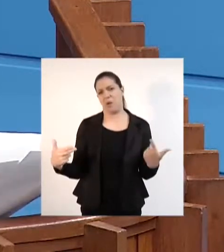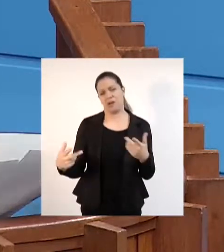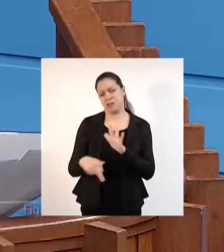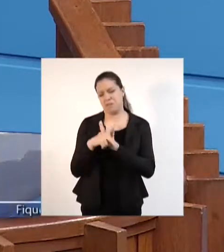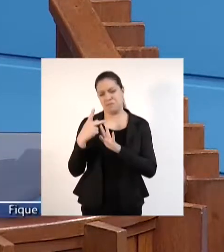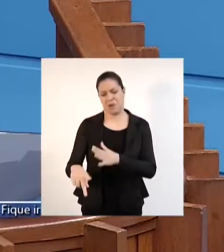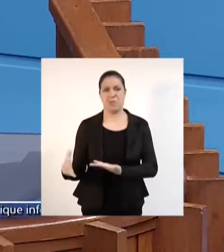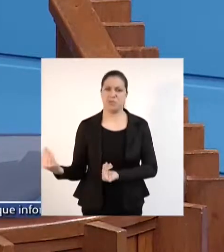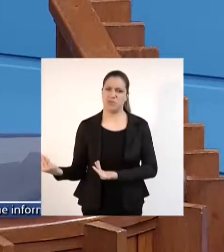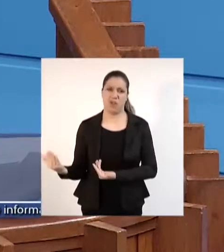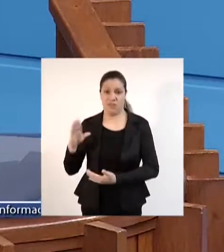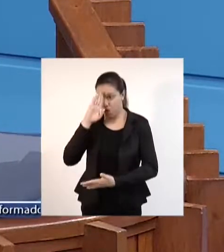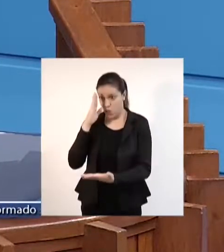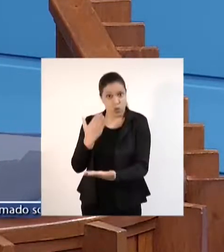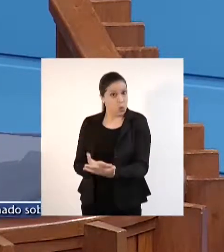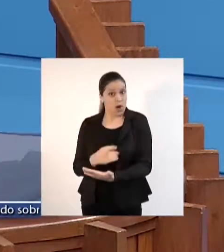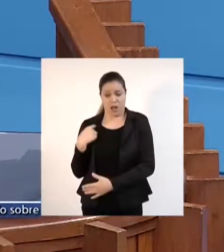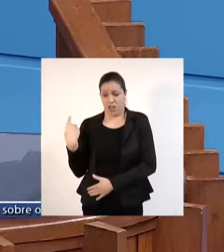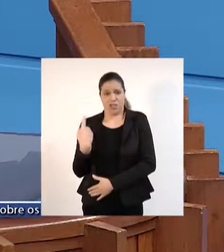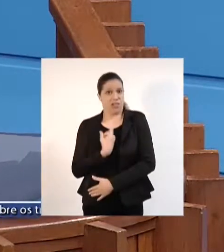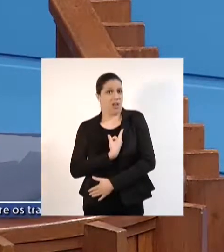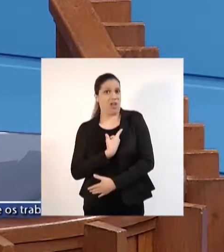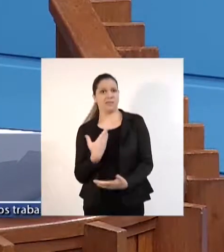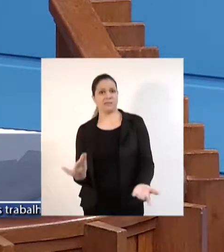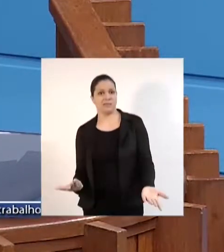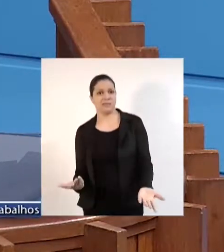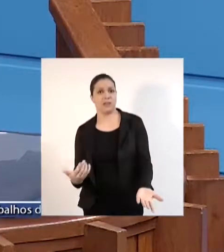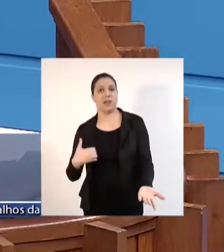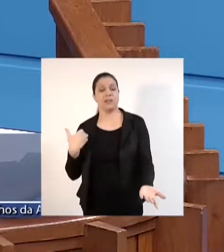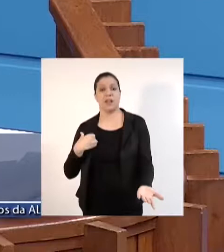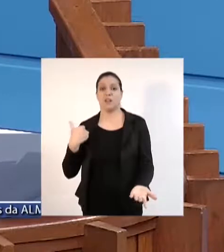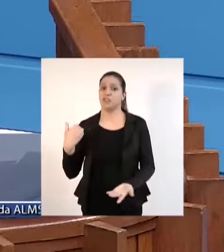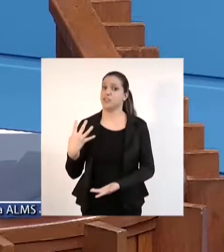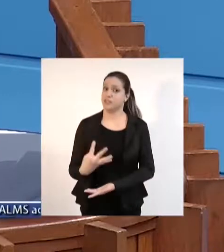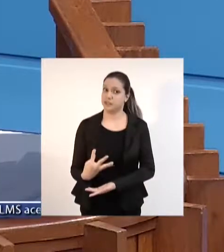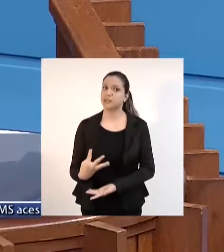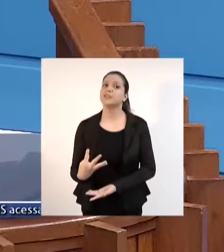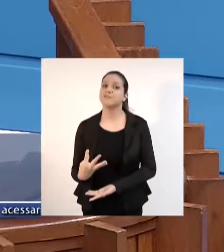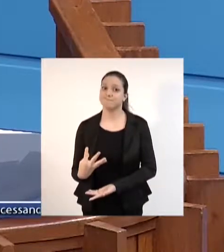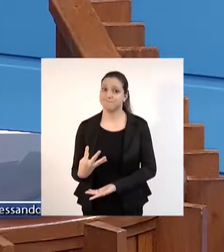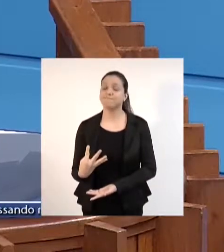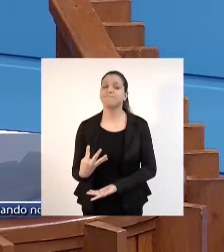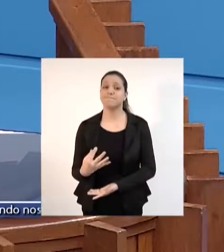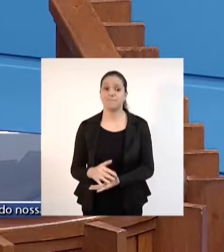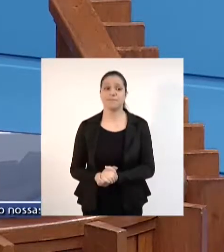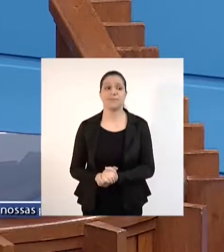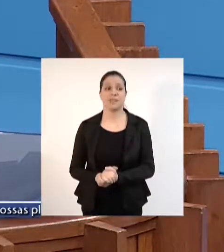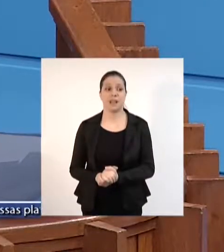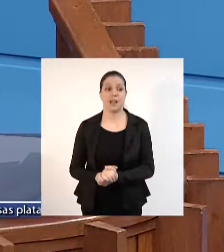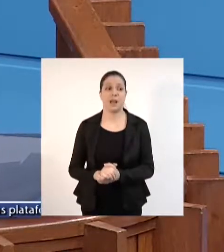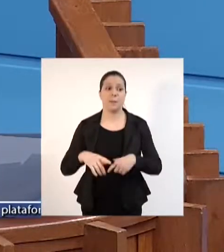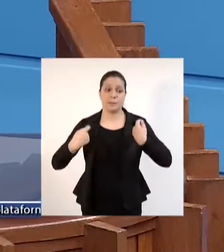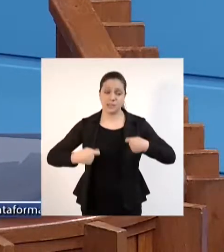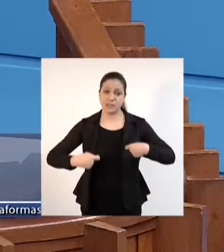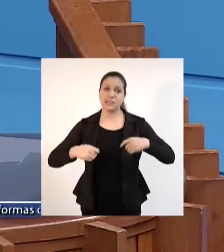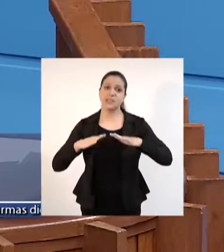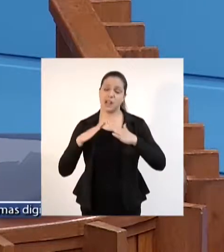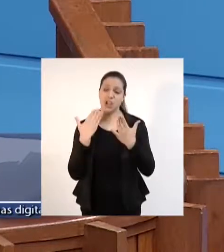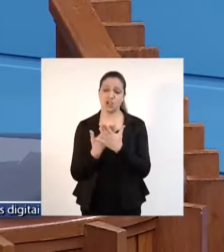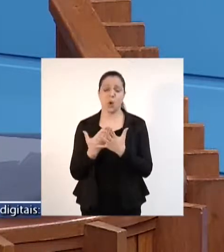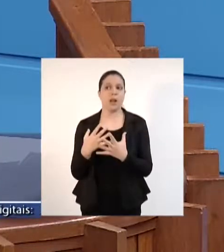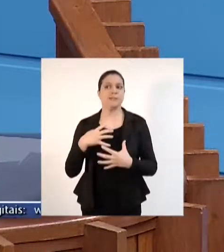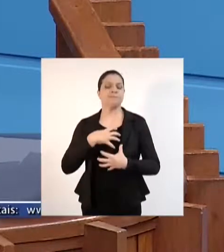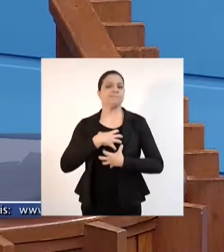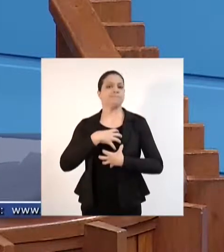na gente, diz o melhor amigo de 14 anos em tom que indica já não esperar sensibilidade no ambiente escolar. Tem